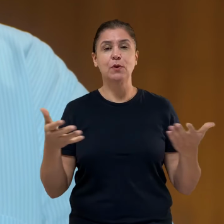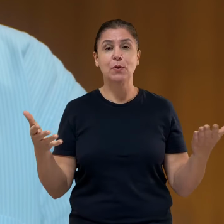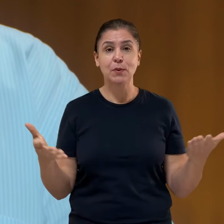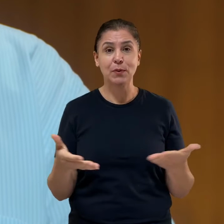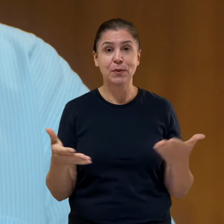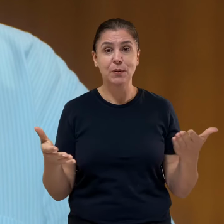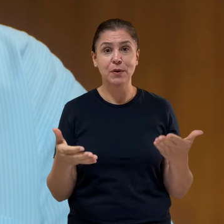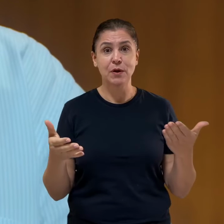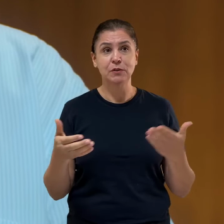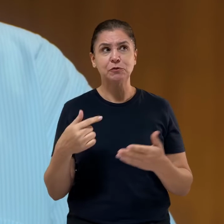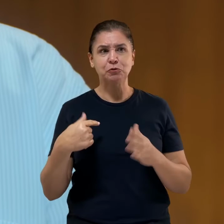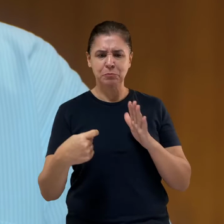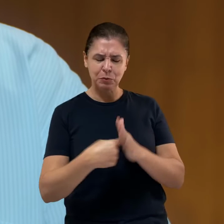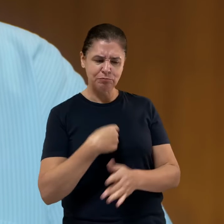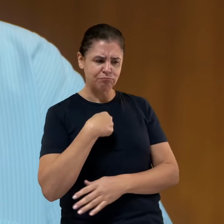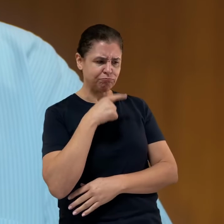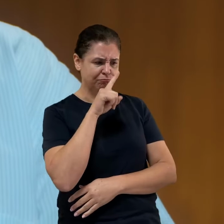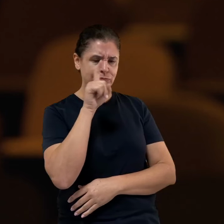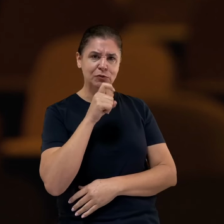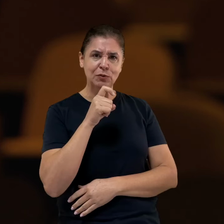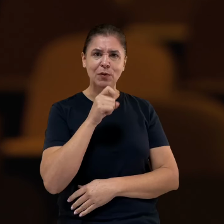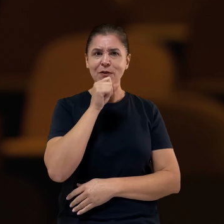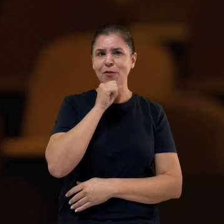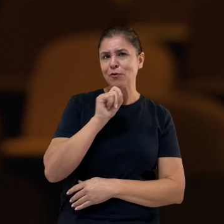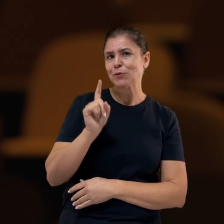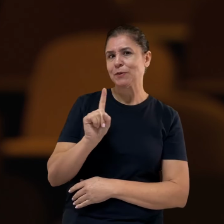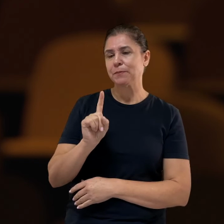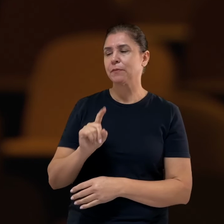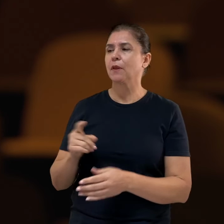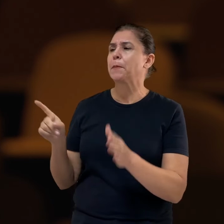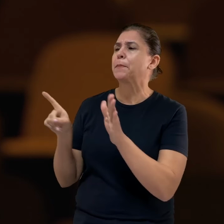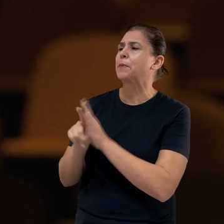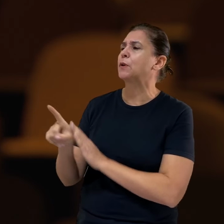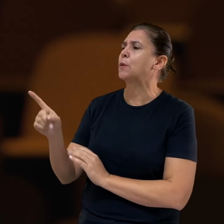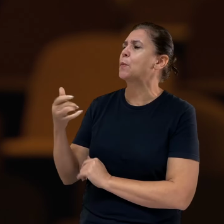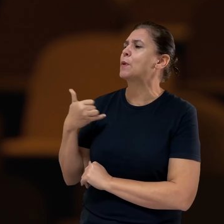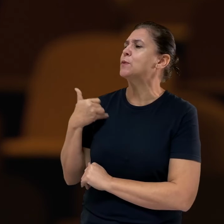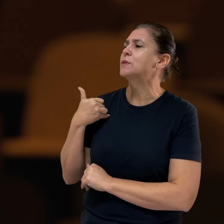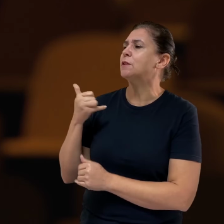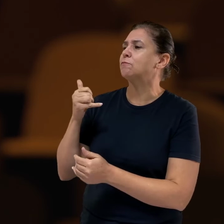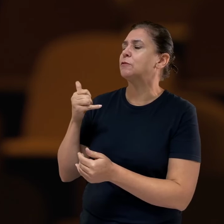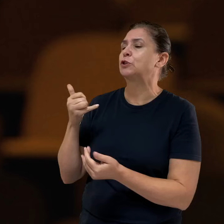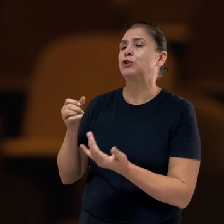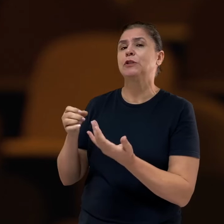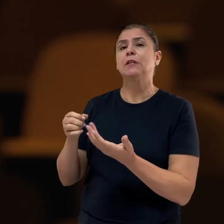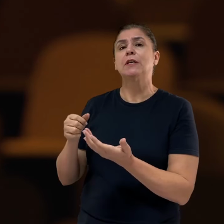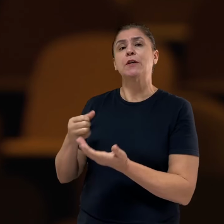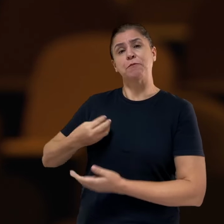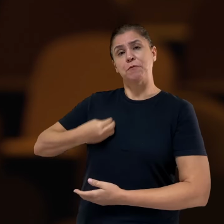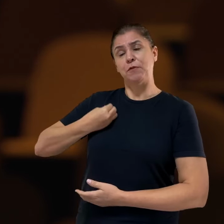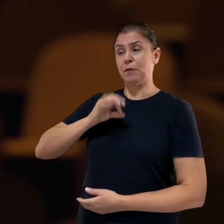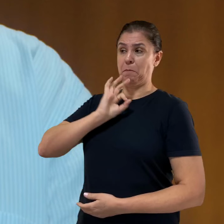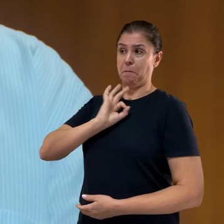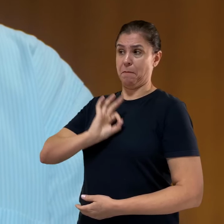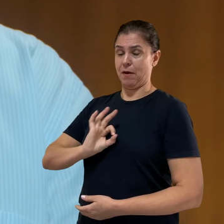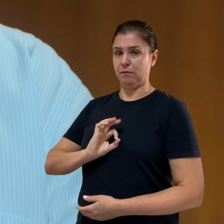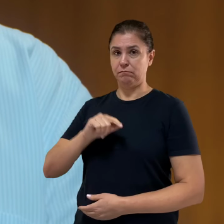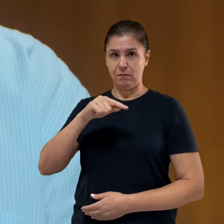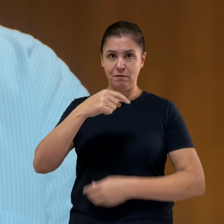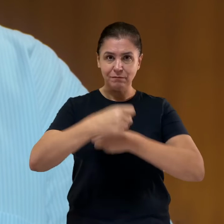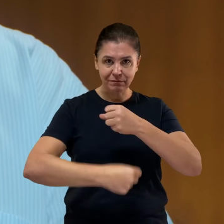Hoje nós nos perguntamos se somos ou não idosos. Padre, quantos anos de vida presbiteral, de ministério presbiteral?